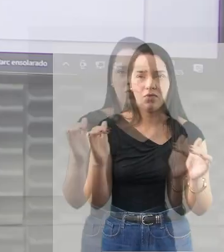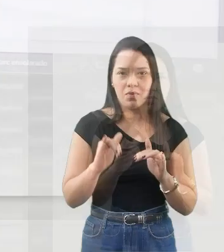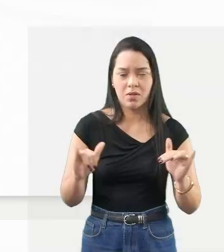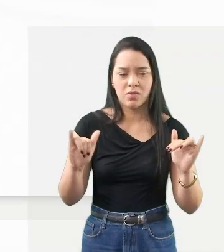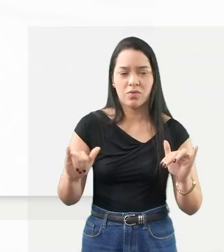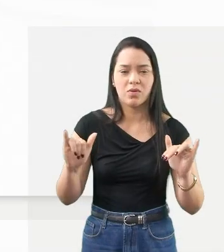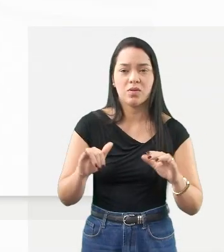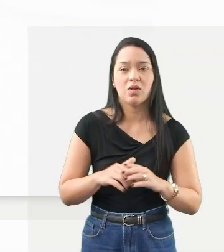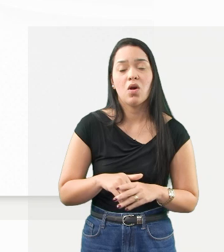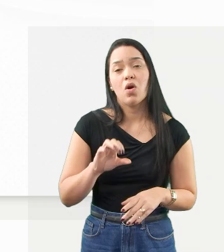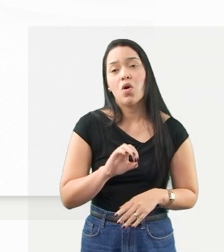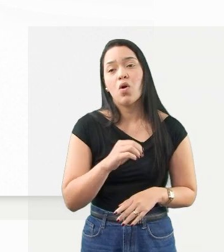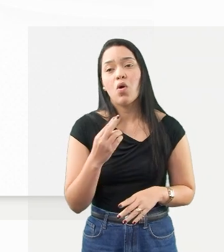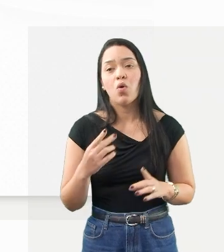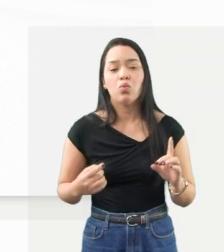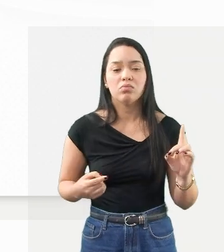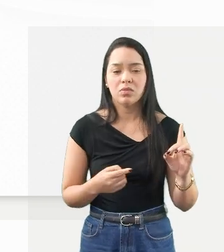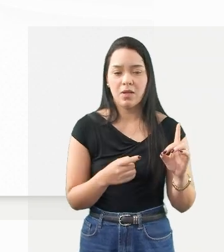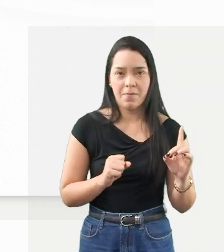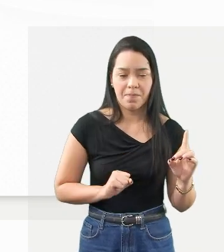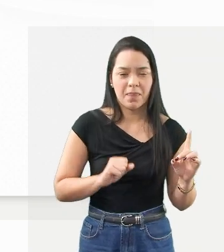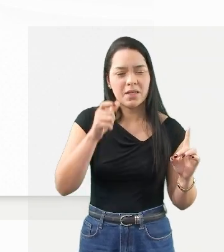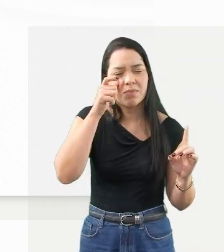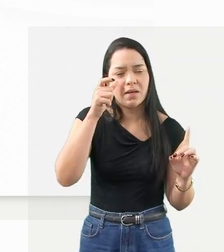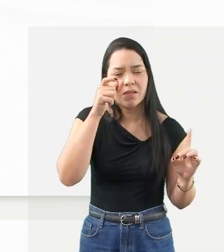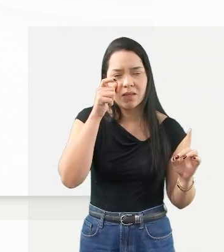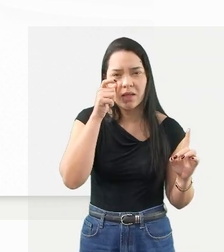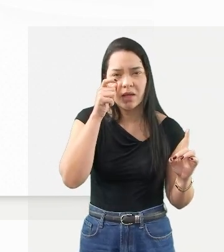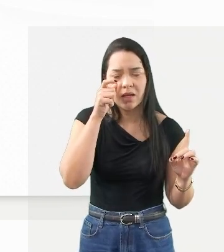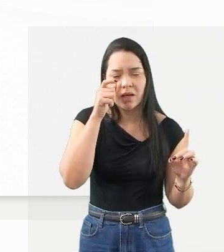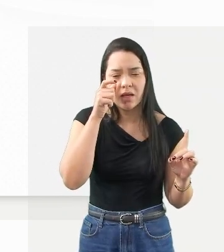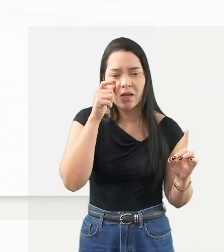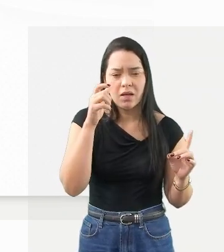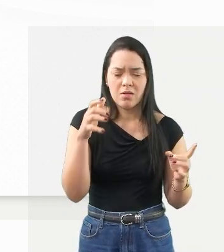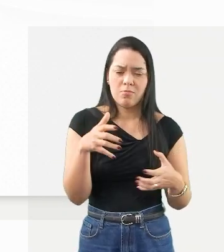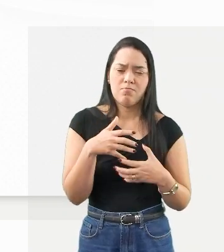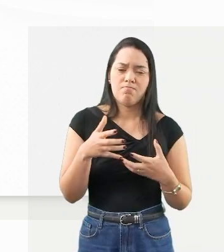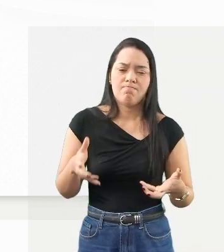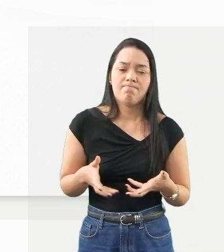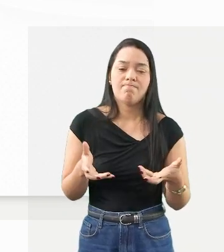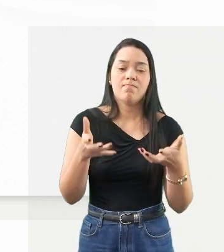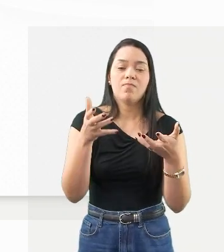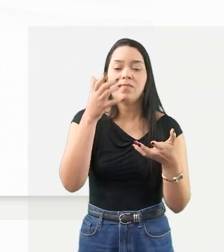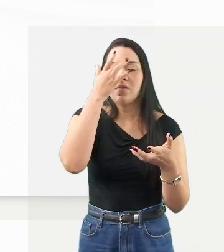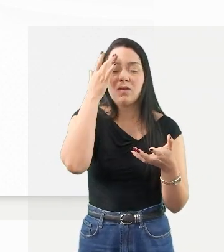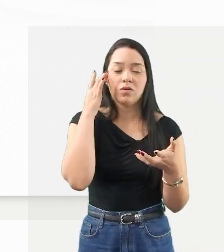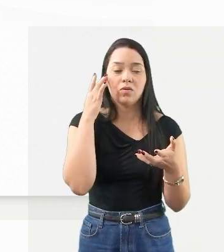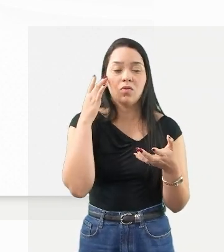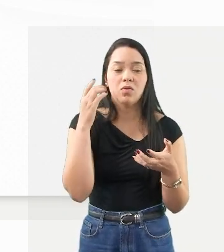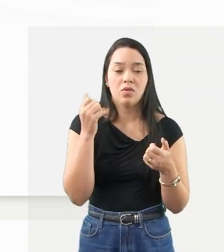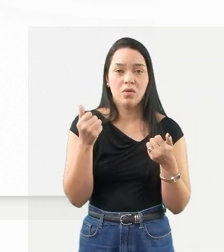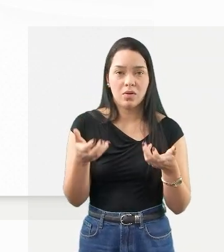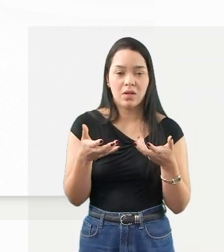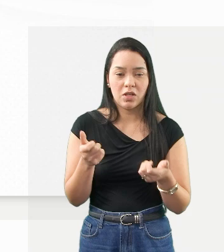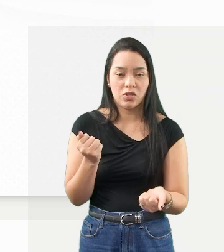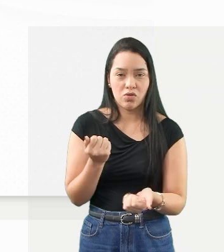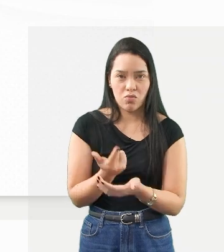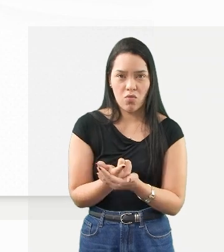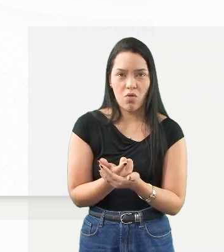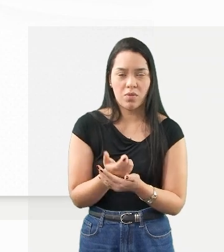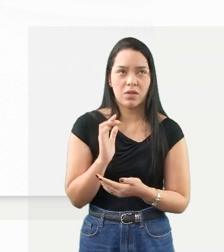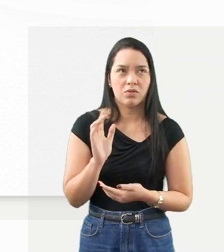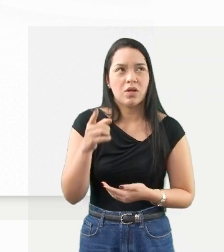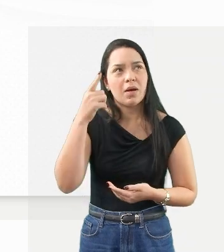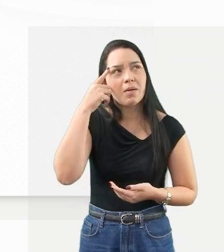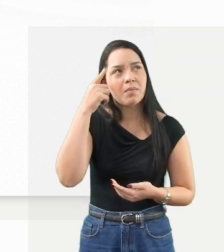informações. Ou letra D, despertar o interesse do consumidor, incutindo uma necessidade de compra, né? Então a gente já